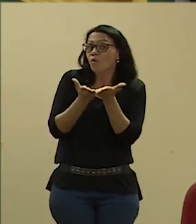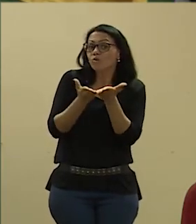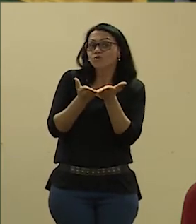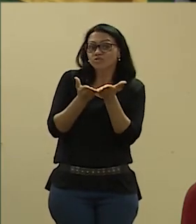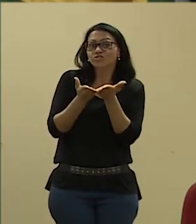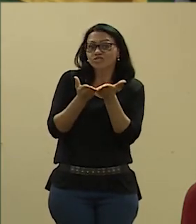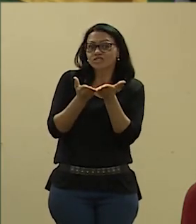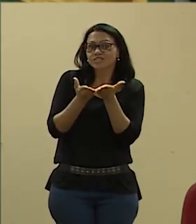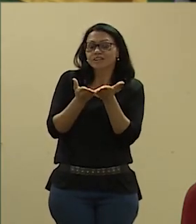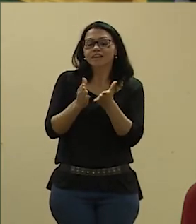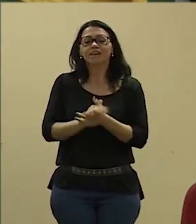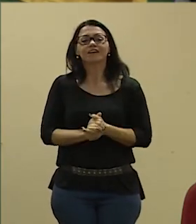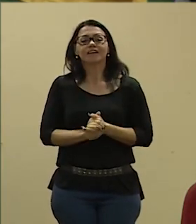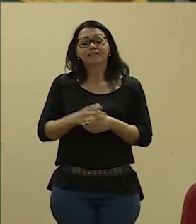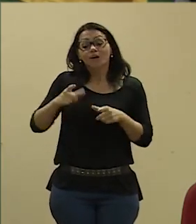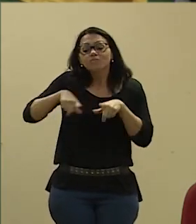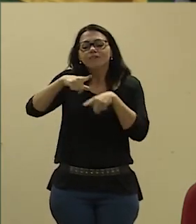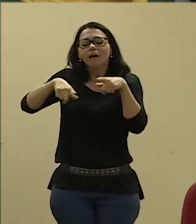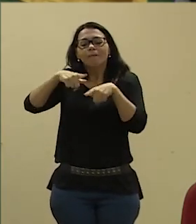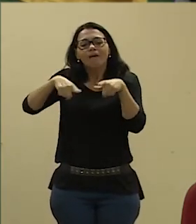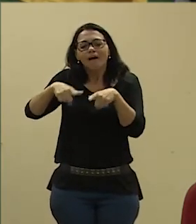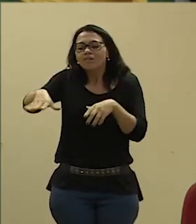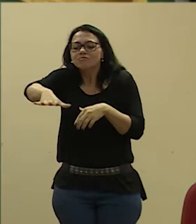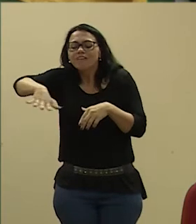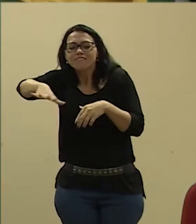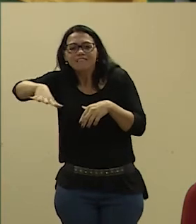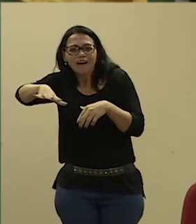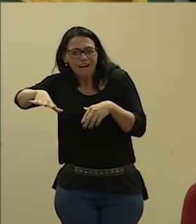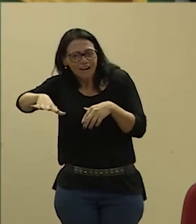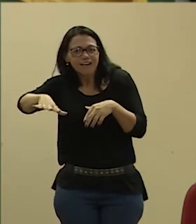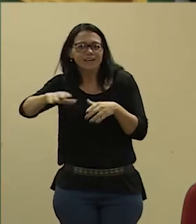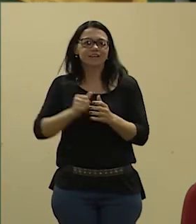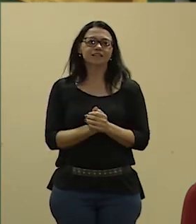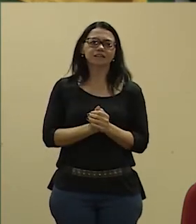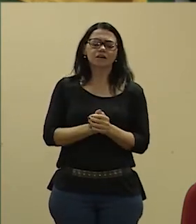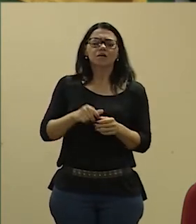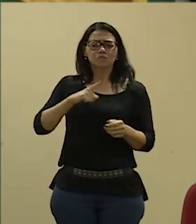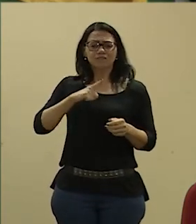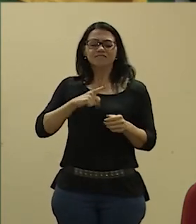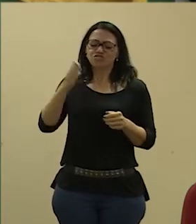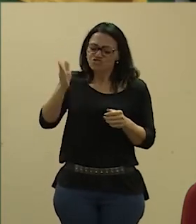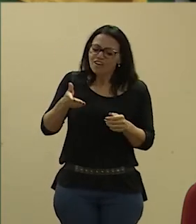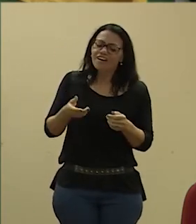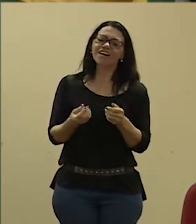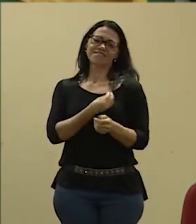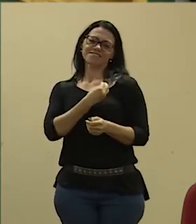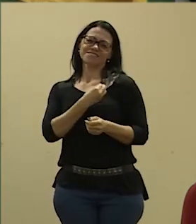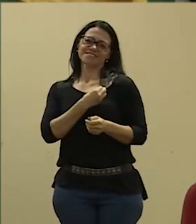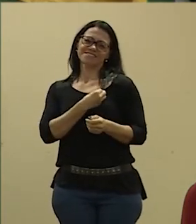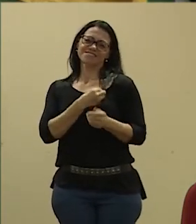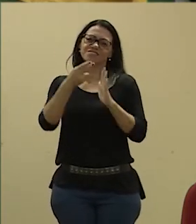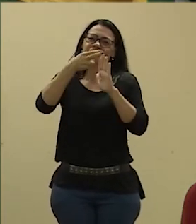esse patamar não ainda hoje ainda não né e mais que a gente tem alguns recursos aí pra poder utilizar nós